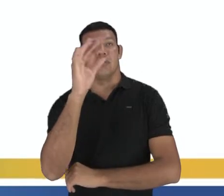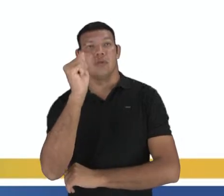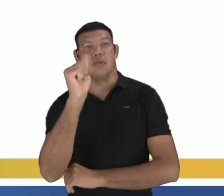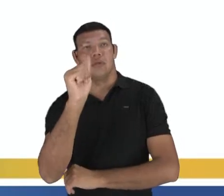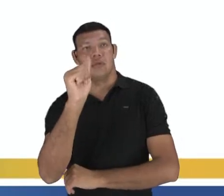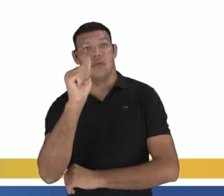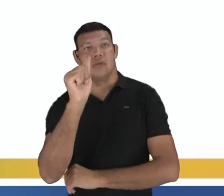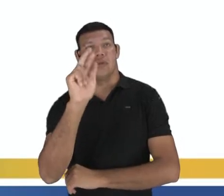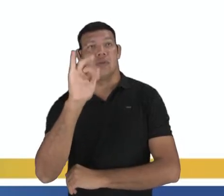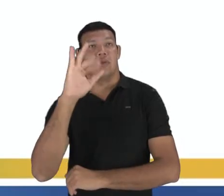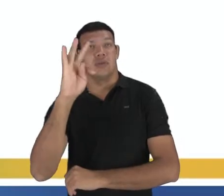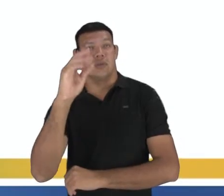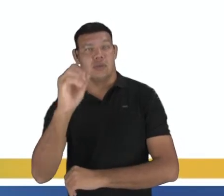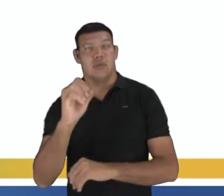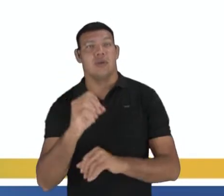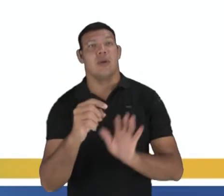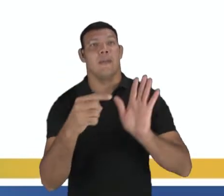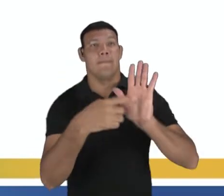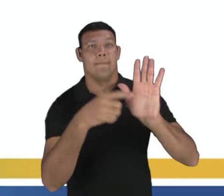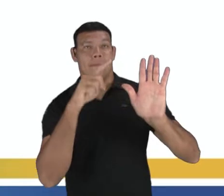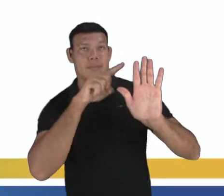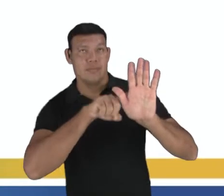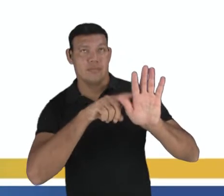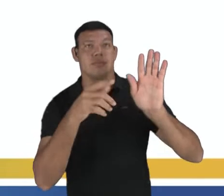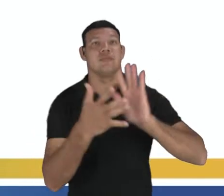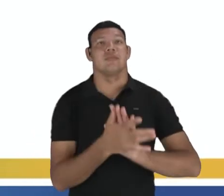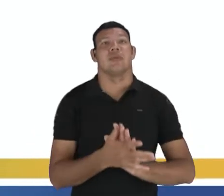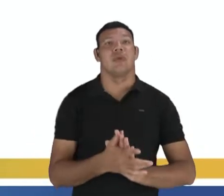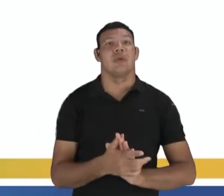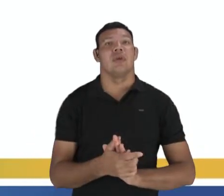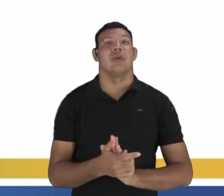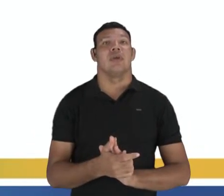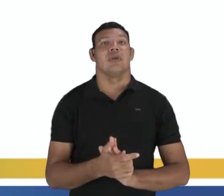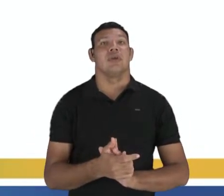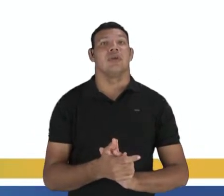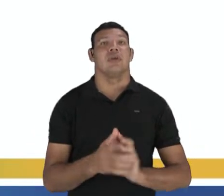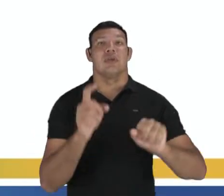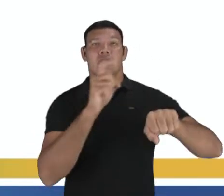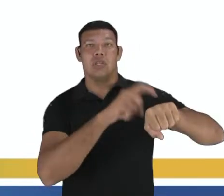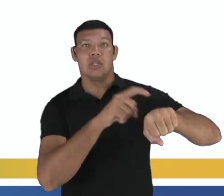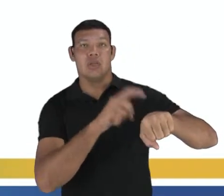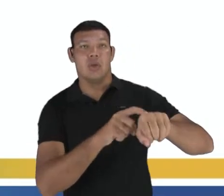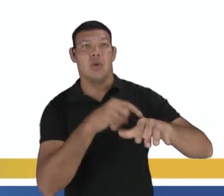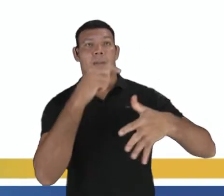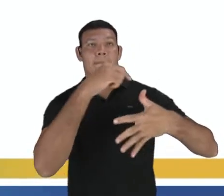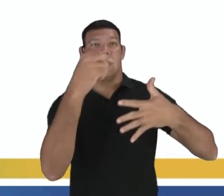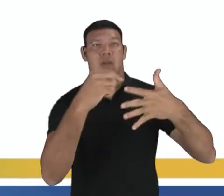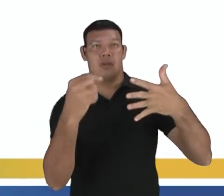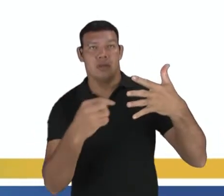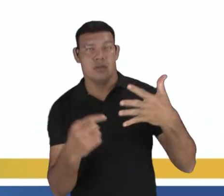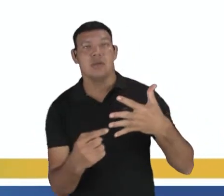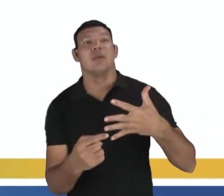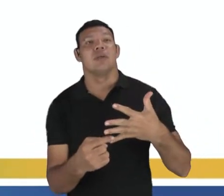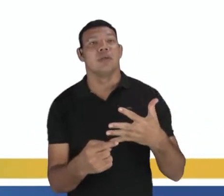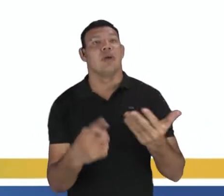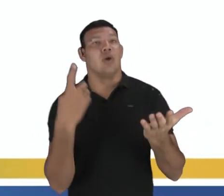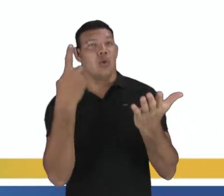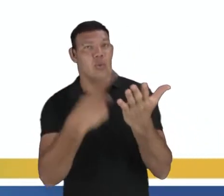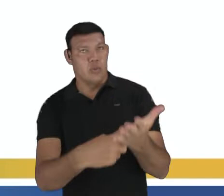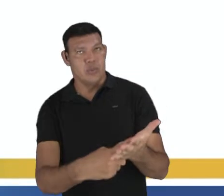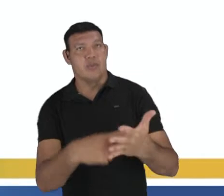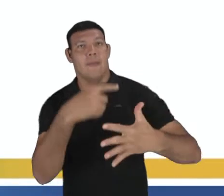de metáfora temporal, operadores concessivos, operadores conclusivos,